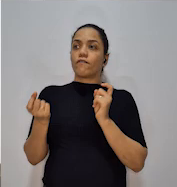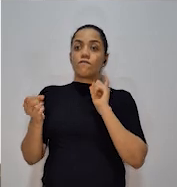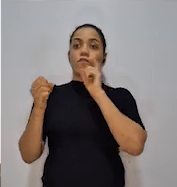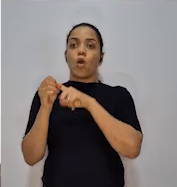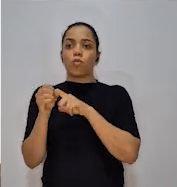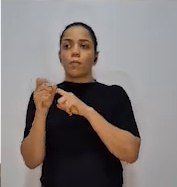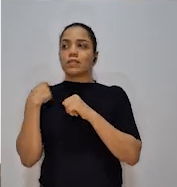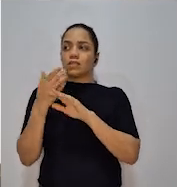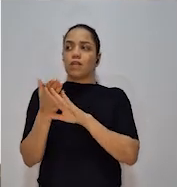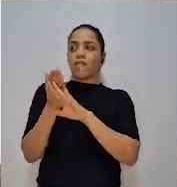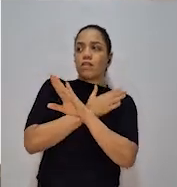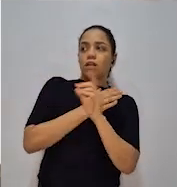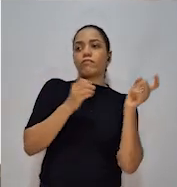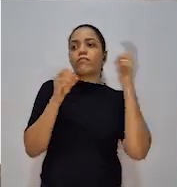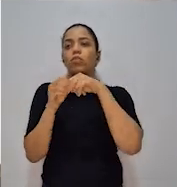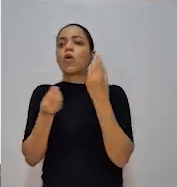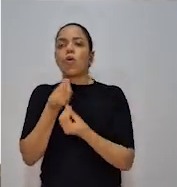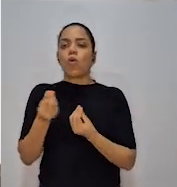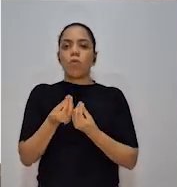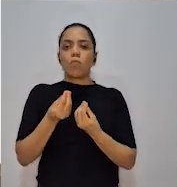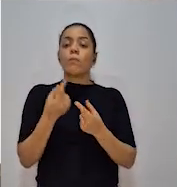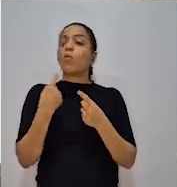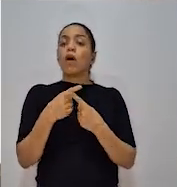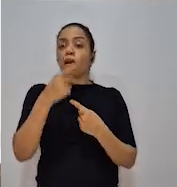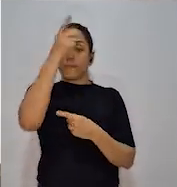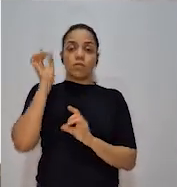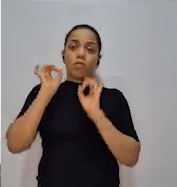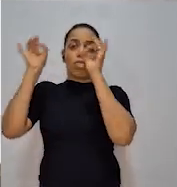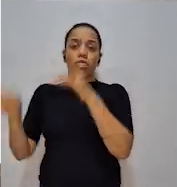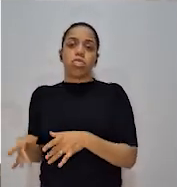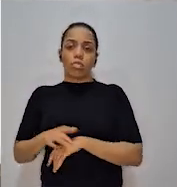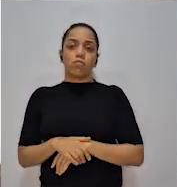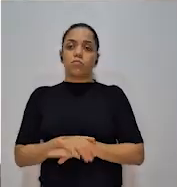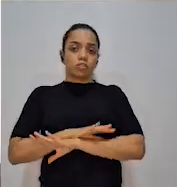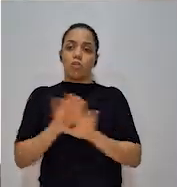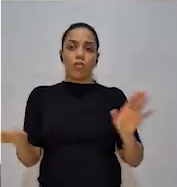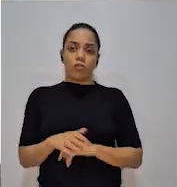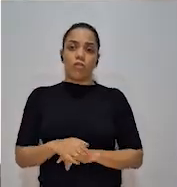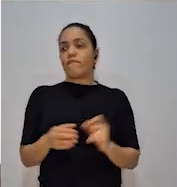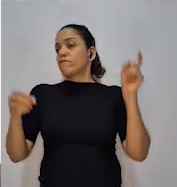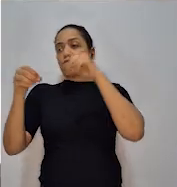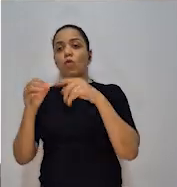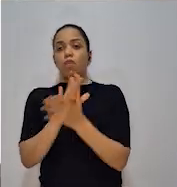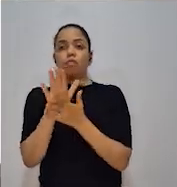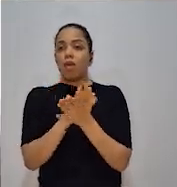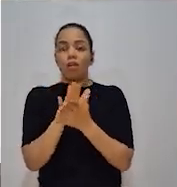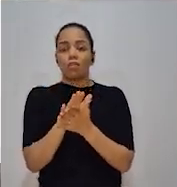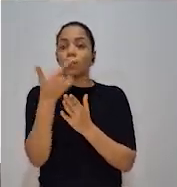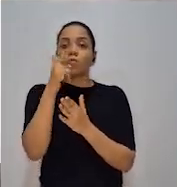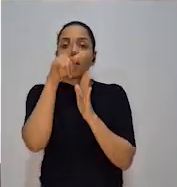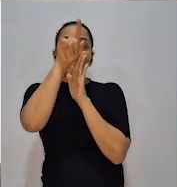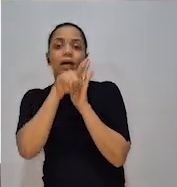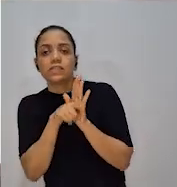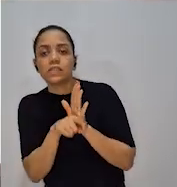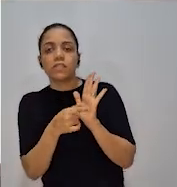precisaram fazer reabilitação, porque simplesmente essas pessoas elas desistem. Elas são realmente altamente capacitadas e elas